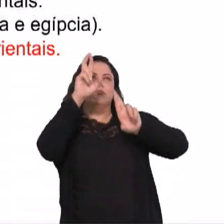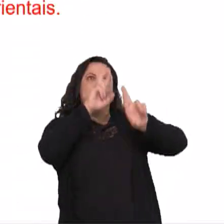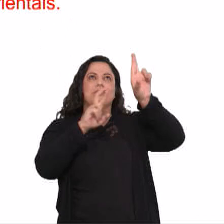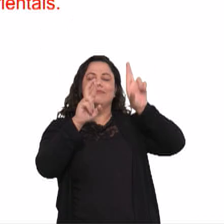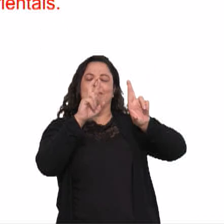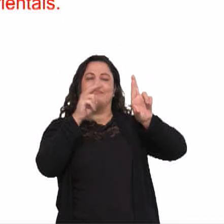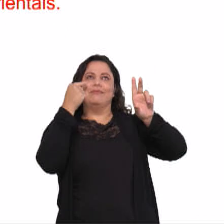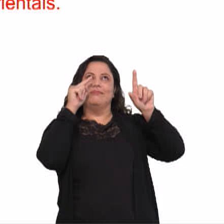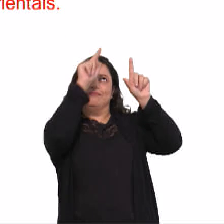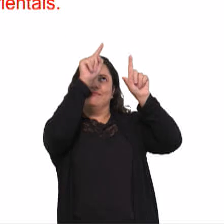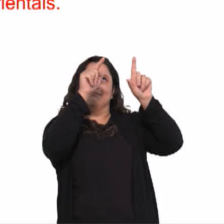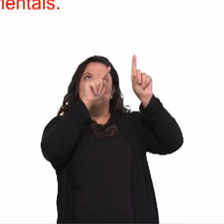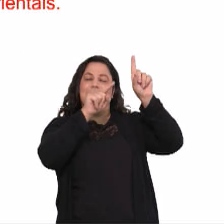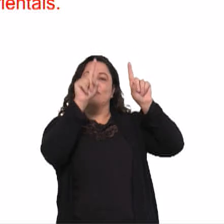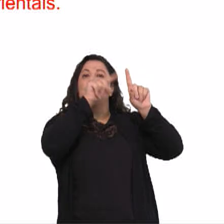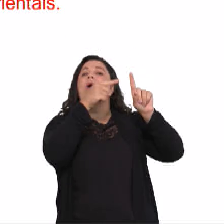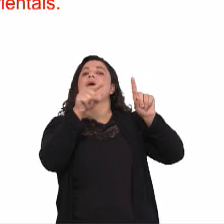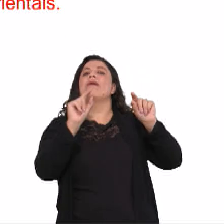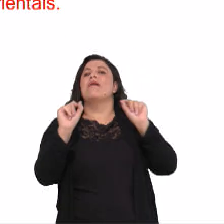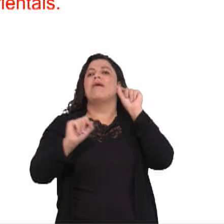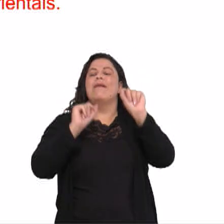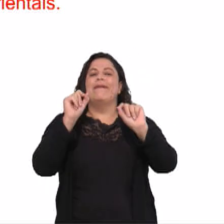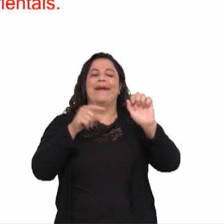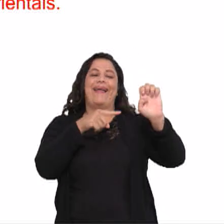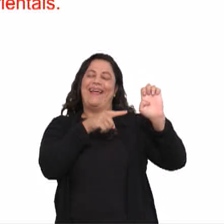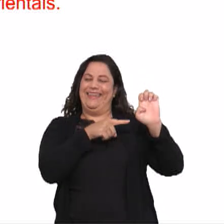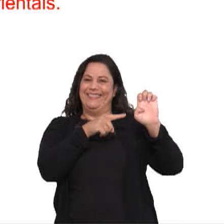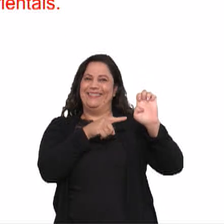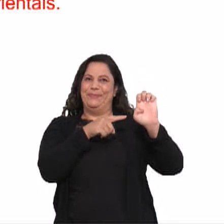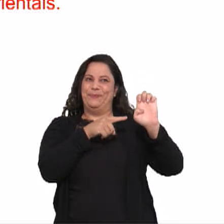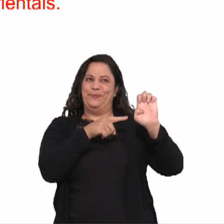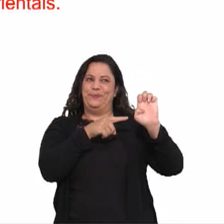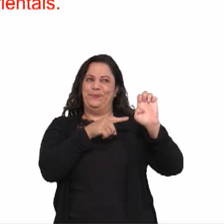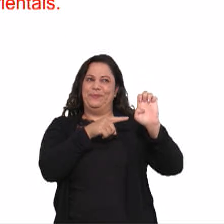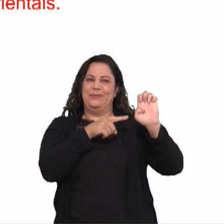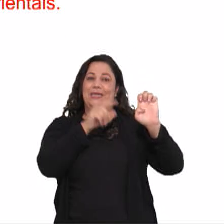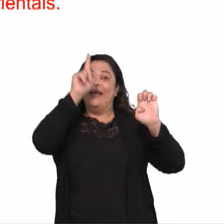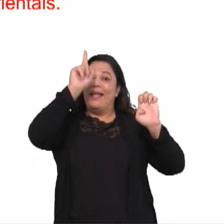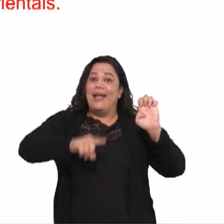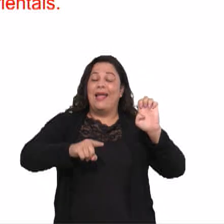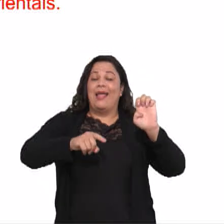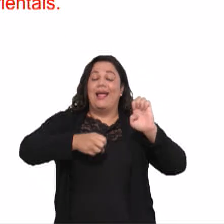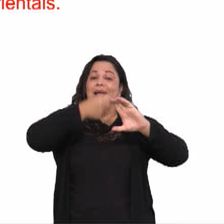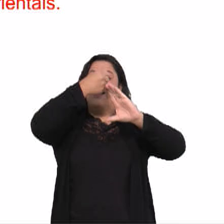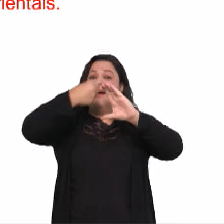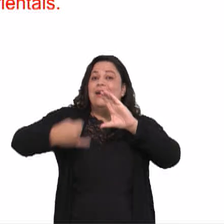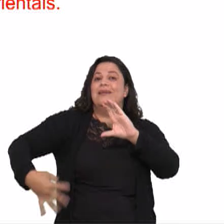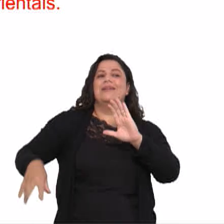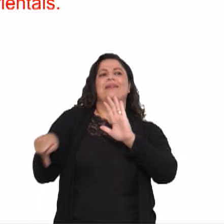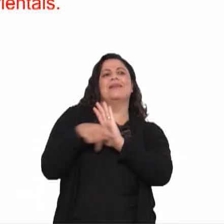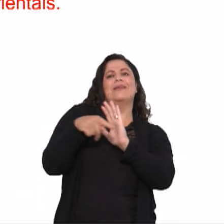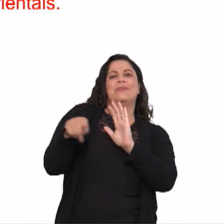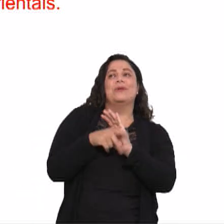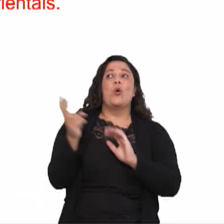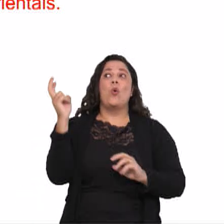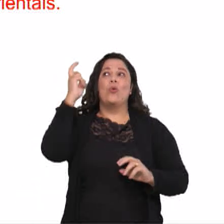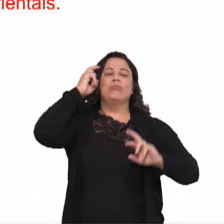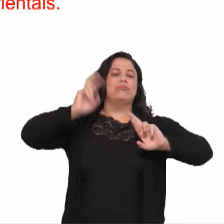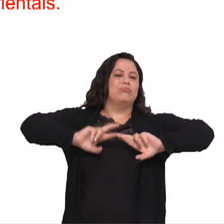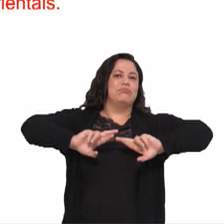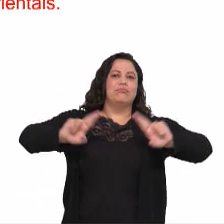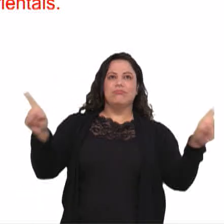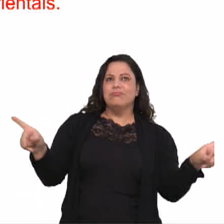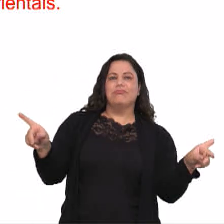a alternativa correta é a alternativa E. O helenismo ele é caracterizado pela constituição de uma cultura diferenciada,